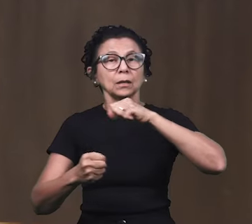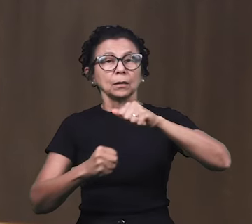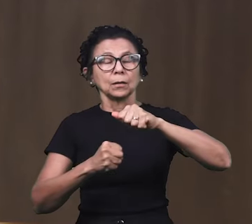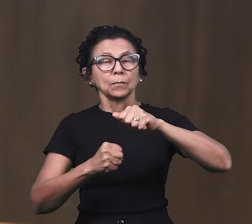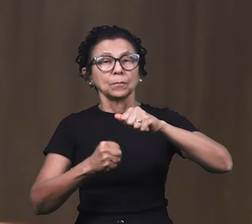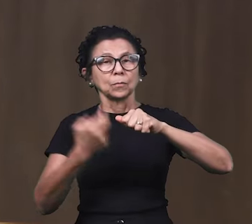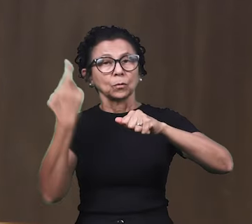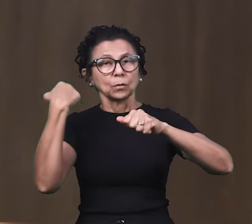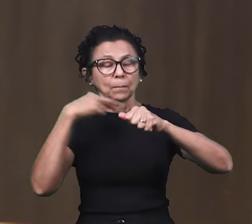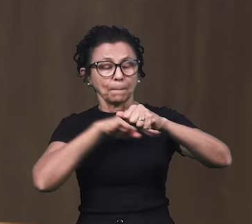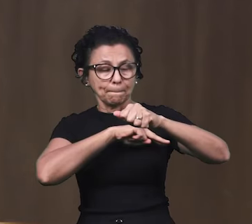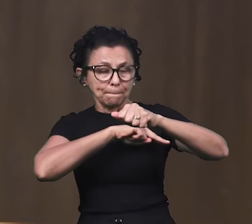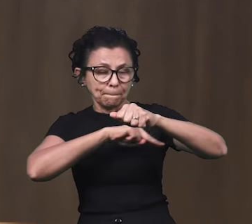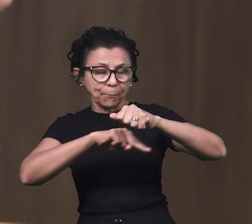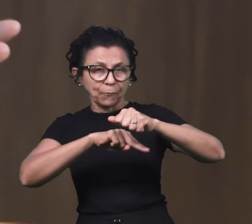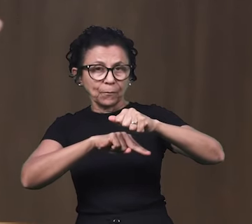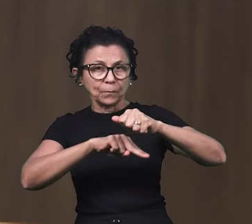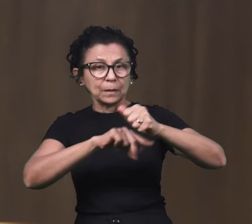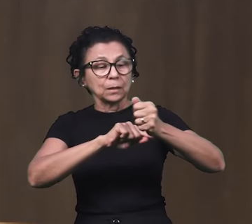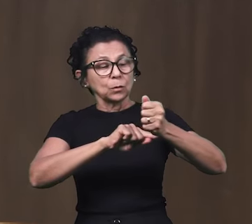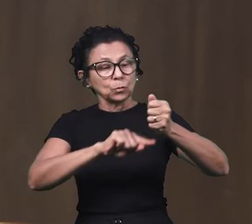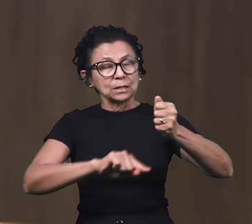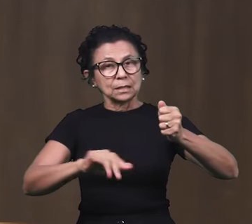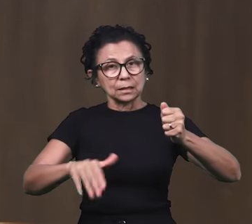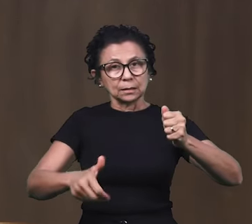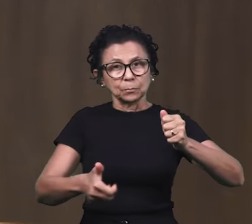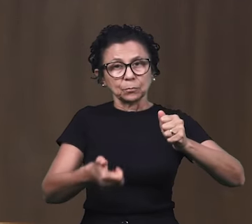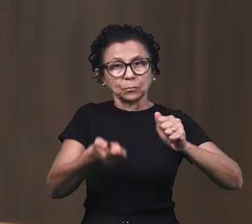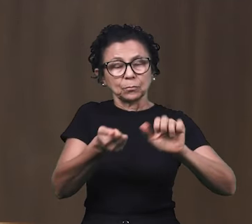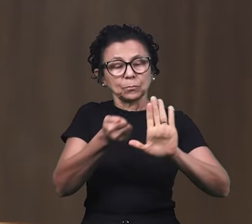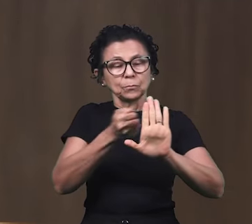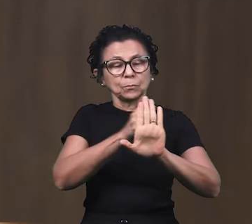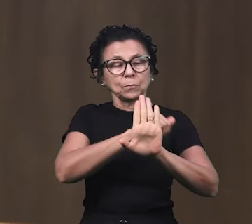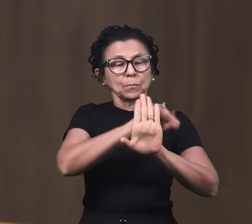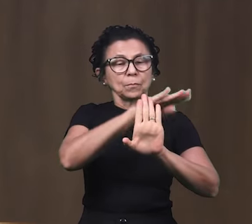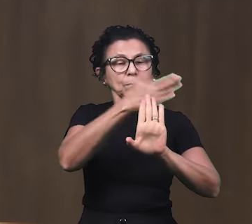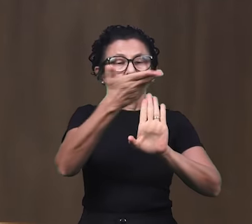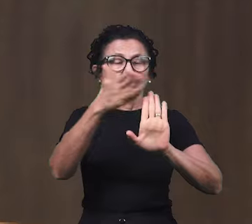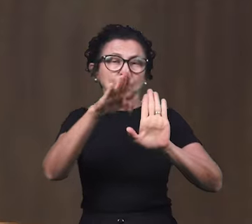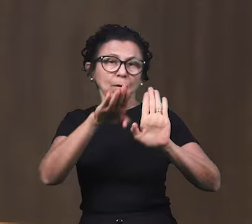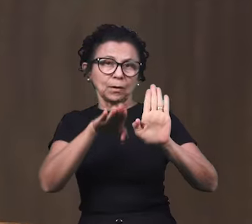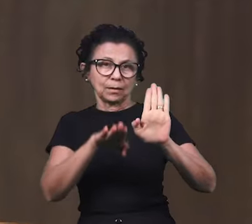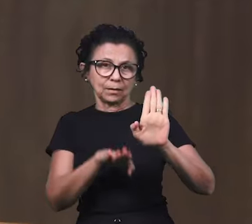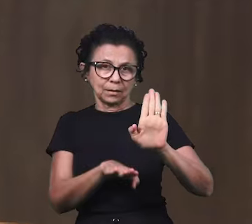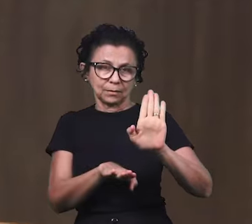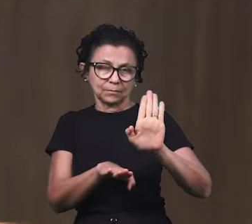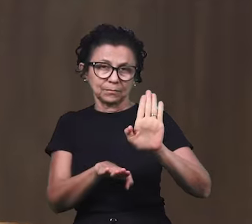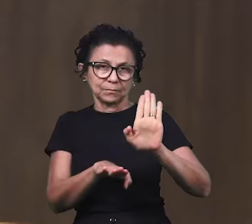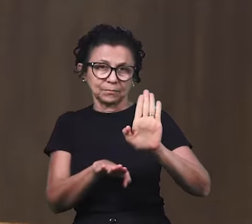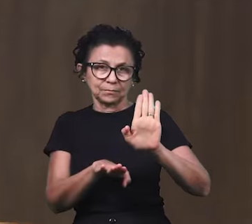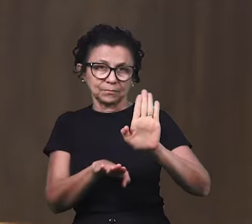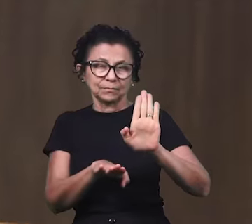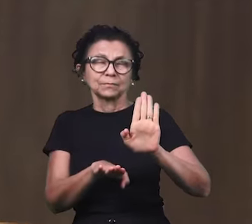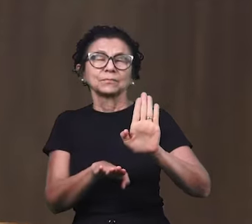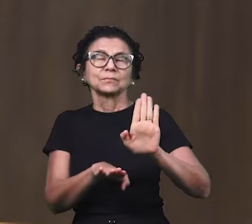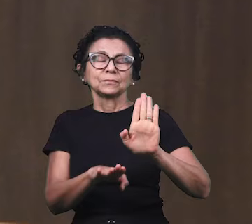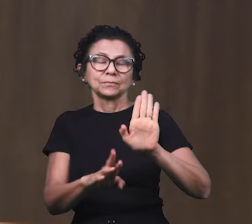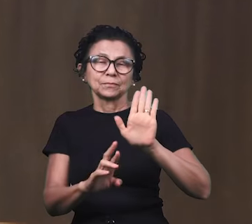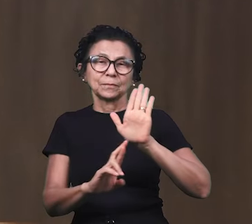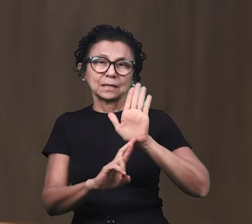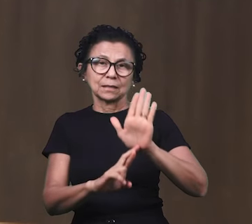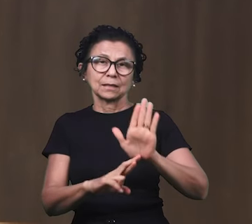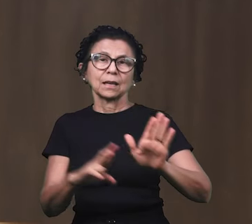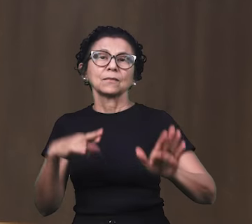da Páscoa, apontando para quem? Apontando para a ação gloriosa do Filho de Deus, do